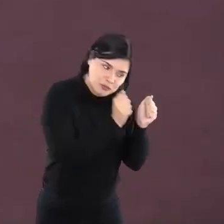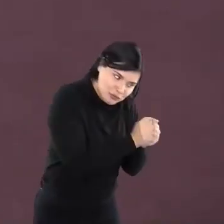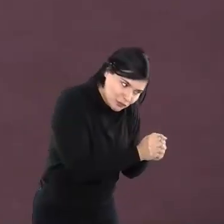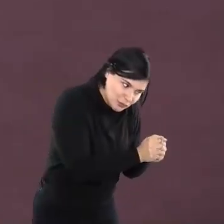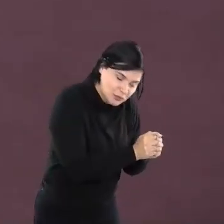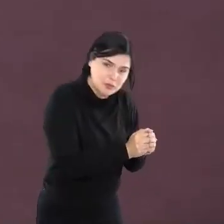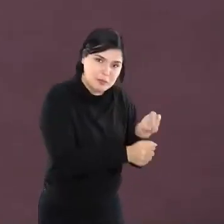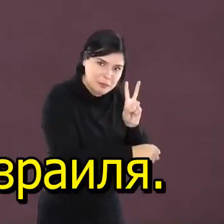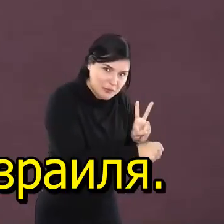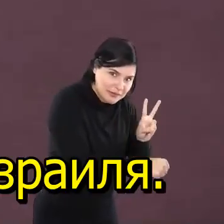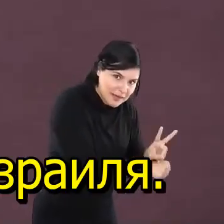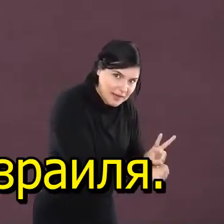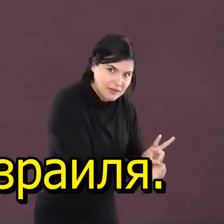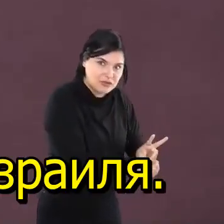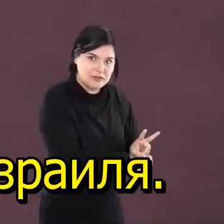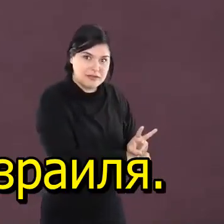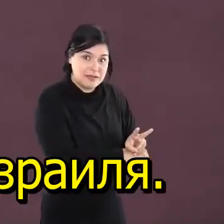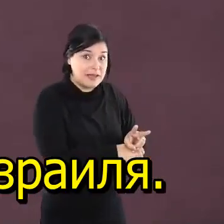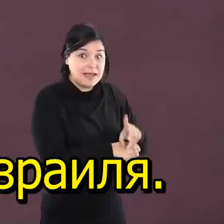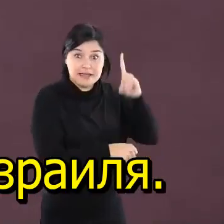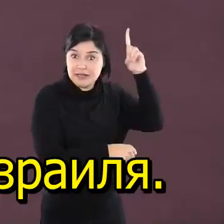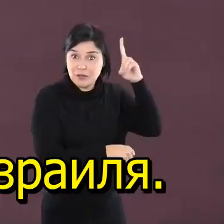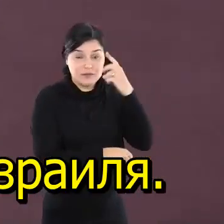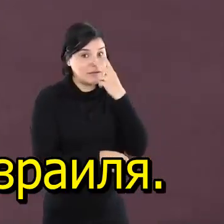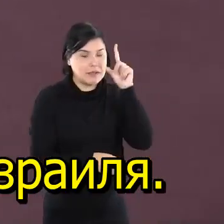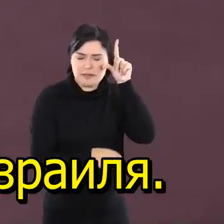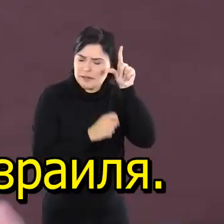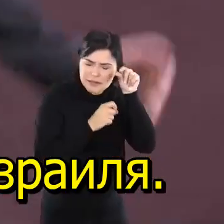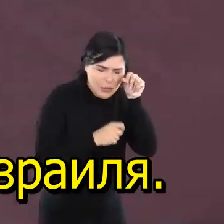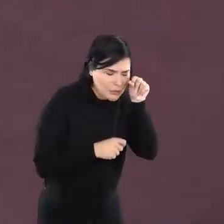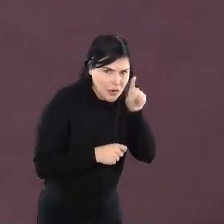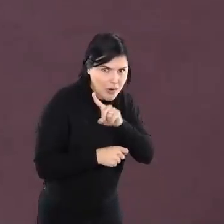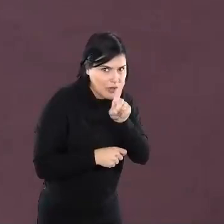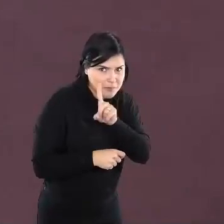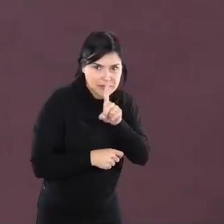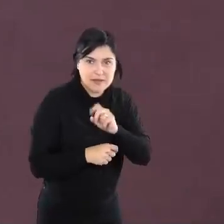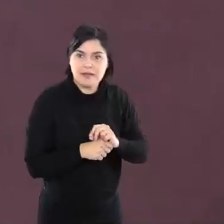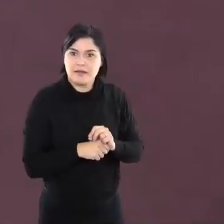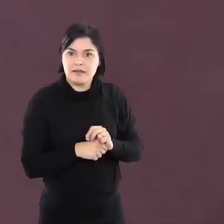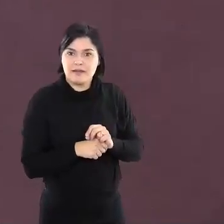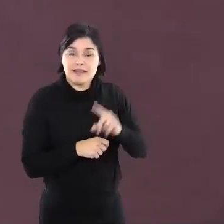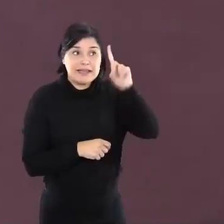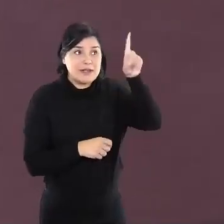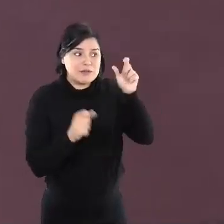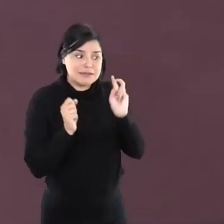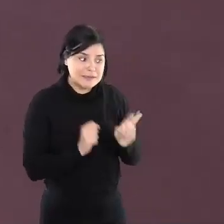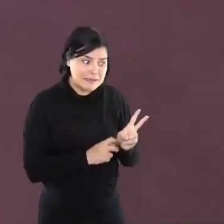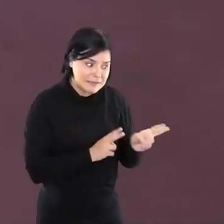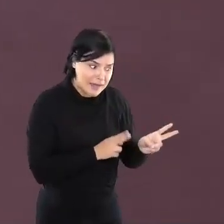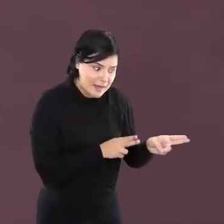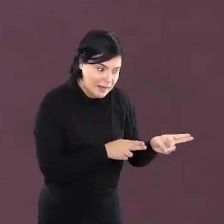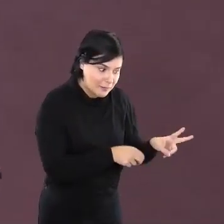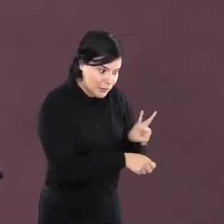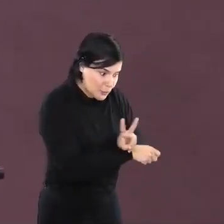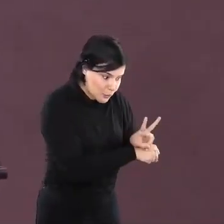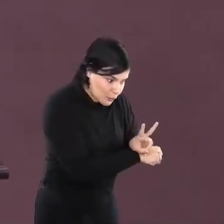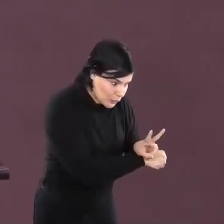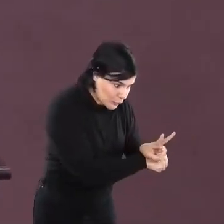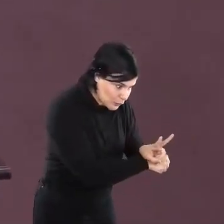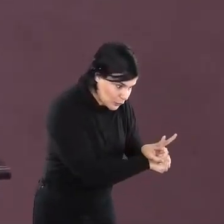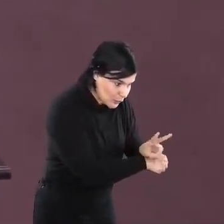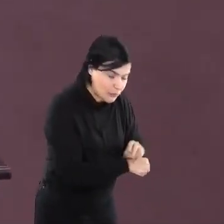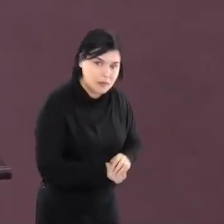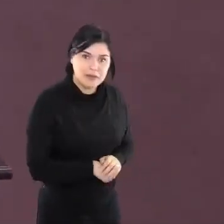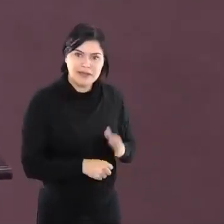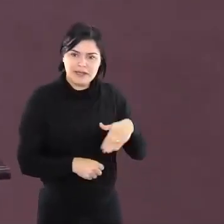guarda. Ele não dorme, não cochila, o guarda de Israel. Ele está conosco. E quando o